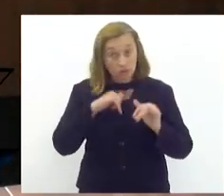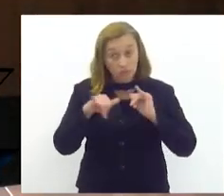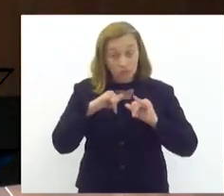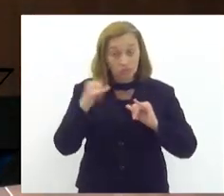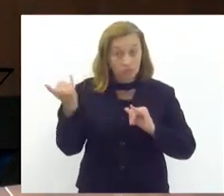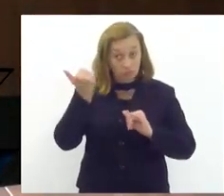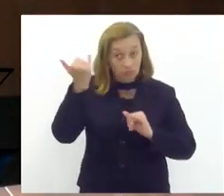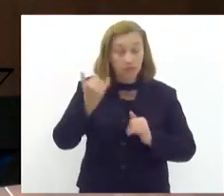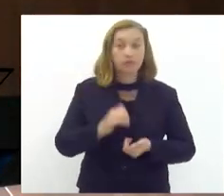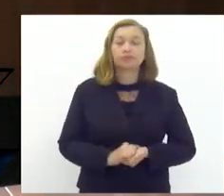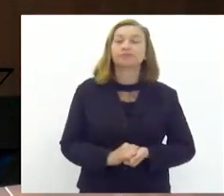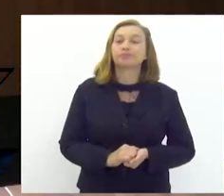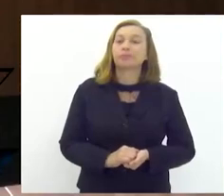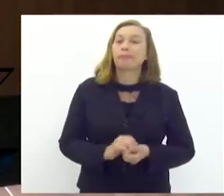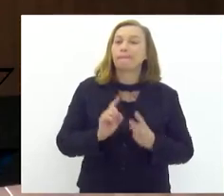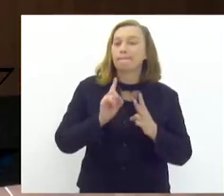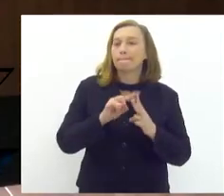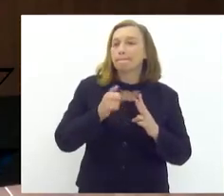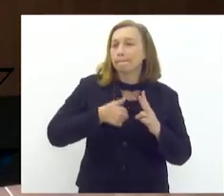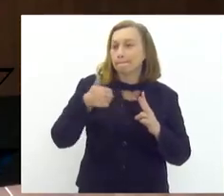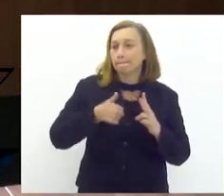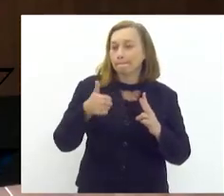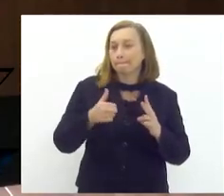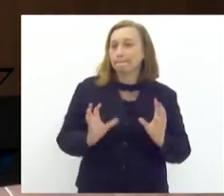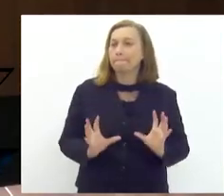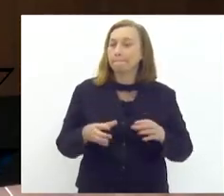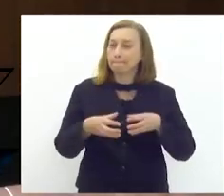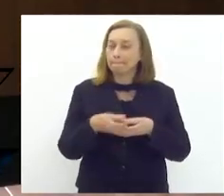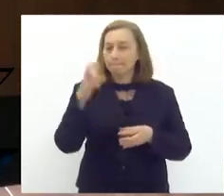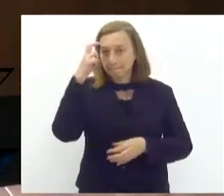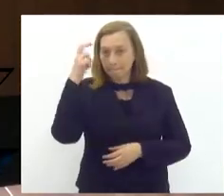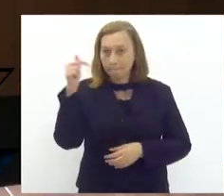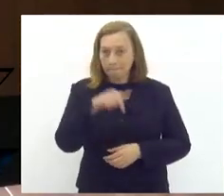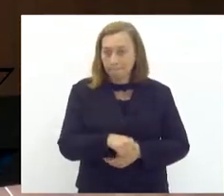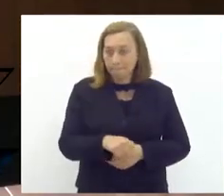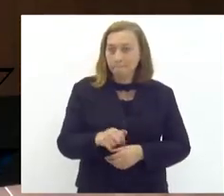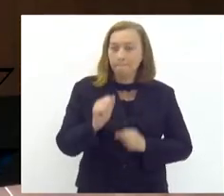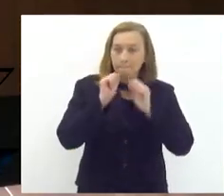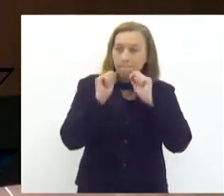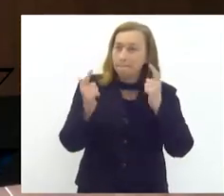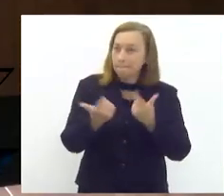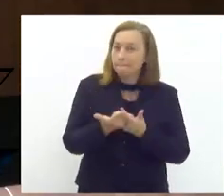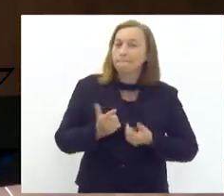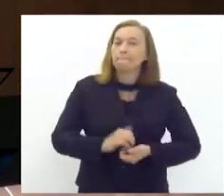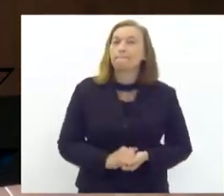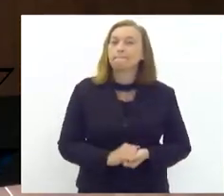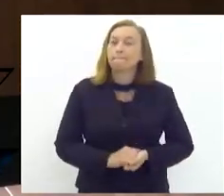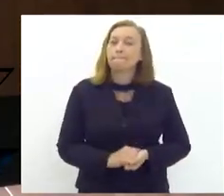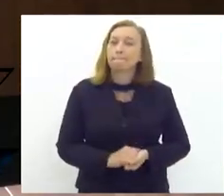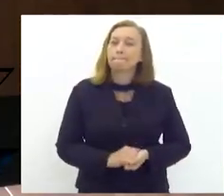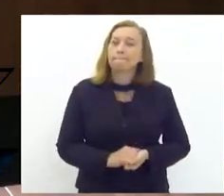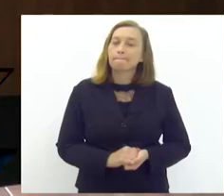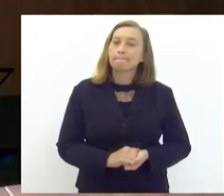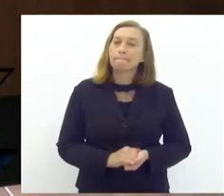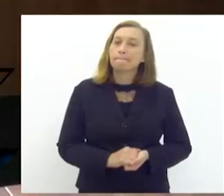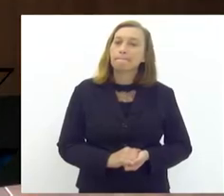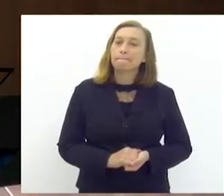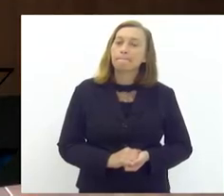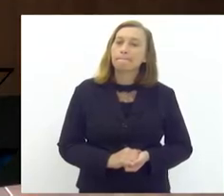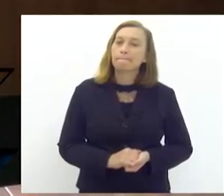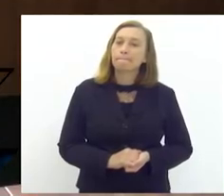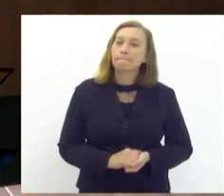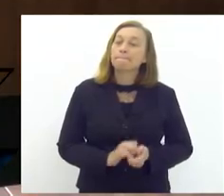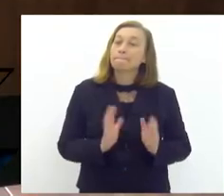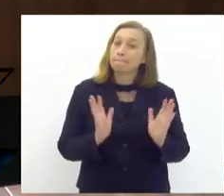relevantes primeiro deles é que a nossa comissão de Cultura aqui da Assembleia Legislativa vai estar realizando hoje